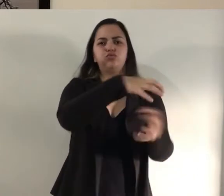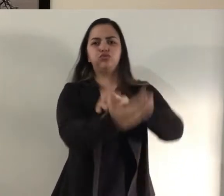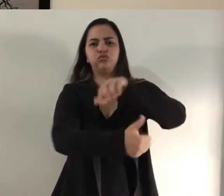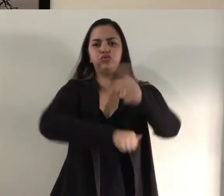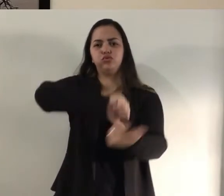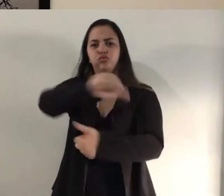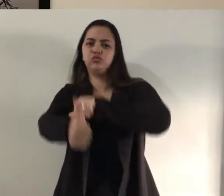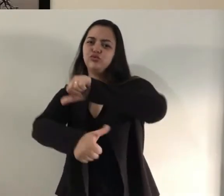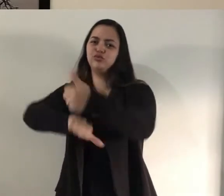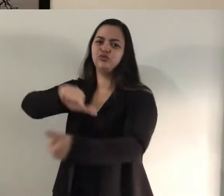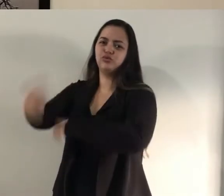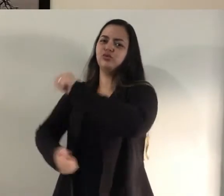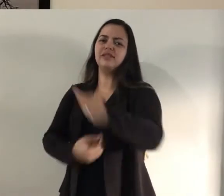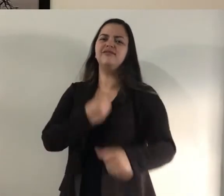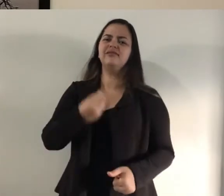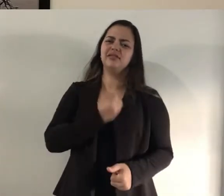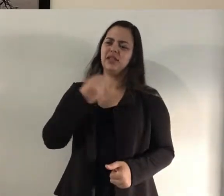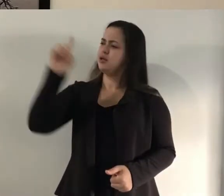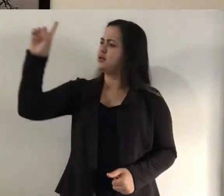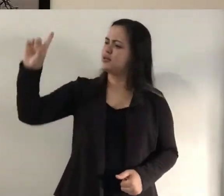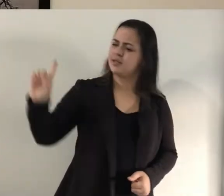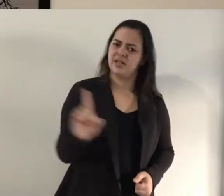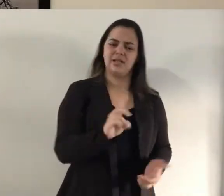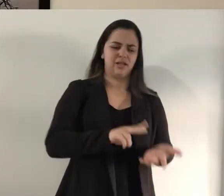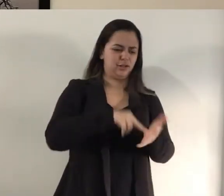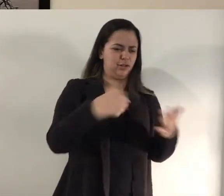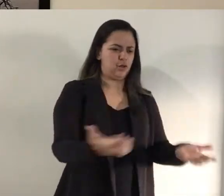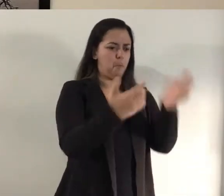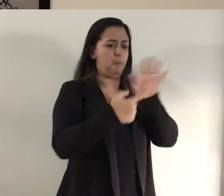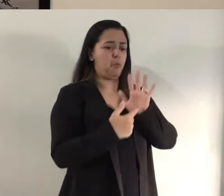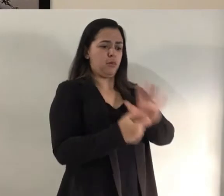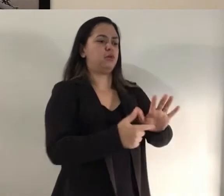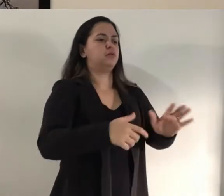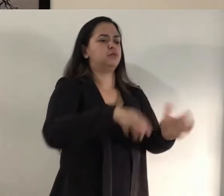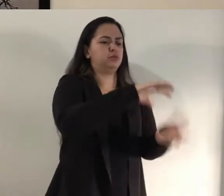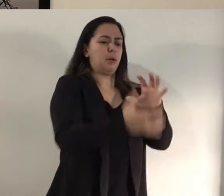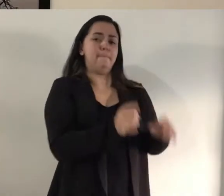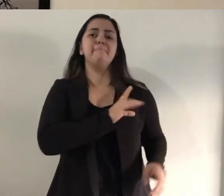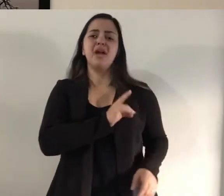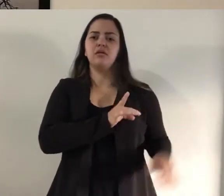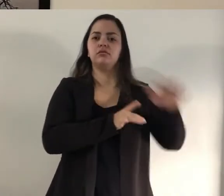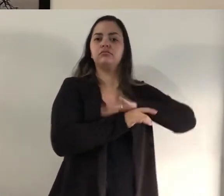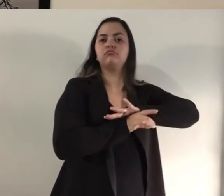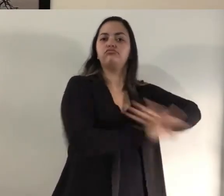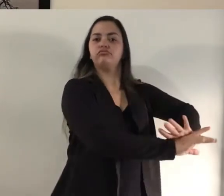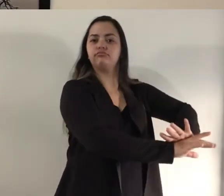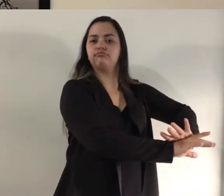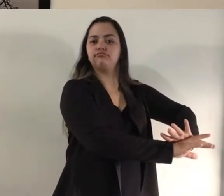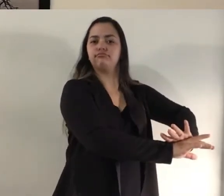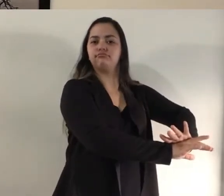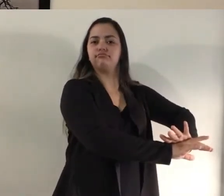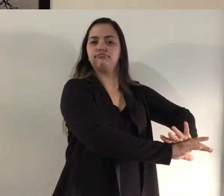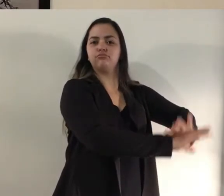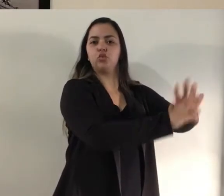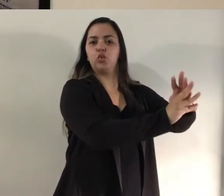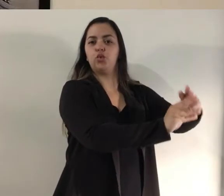que ressuscitou chega, a transformação. Se tem medo, o medo sai, o medo se dissipa, a